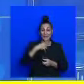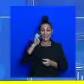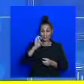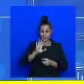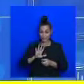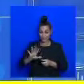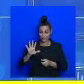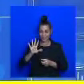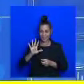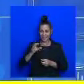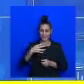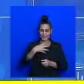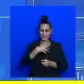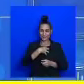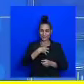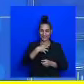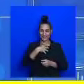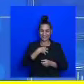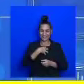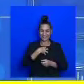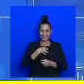Bahia da Bahia, olha aí.